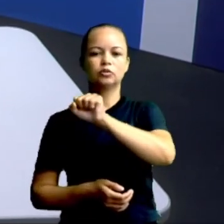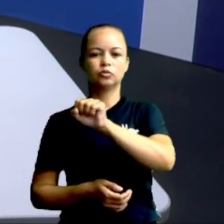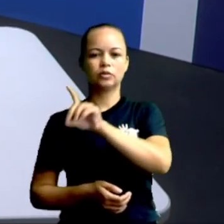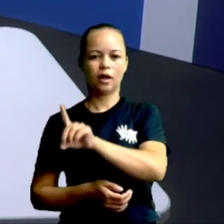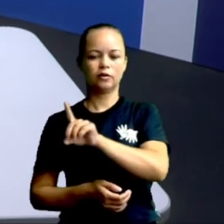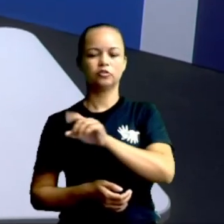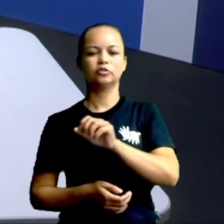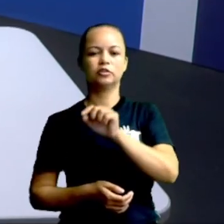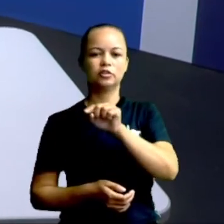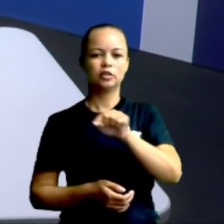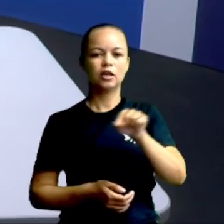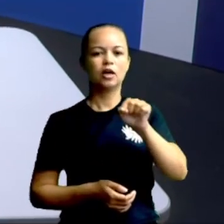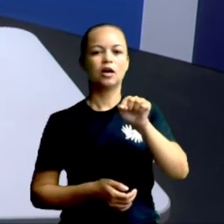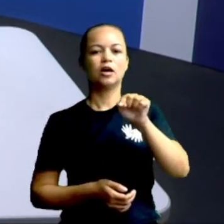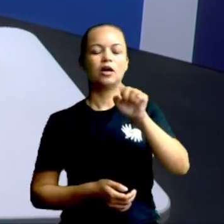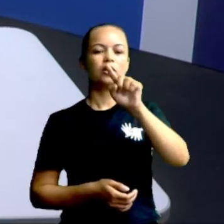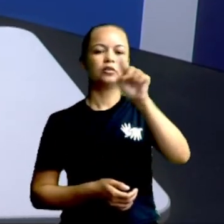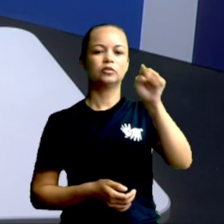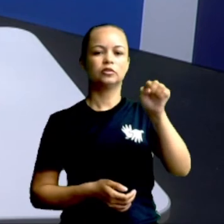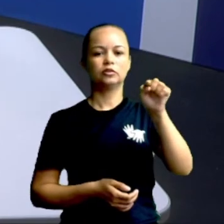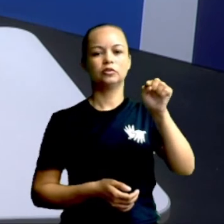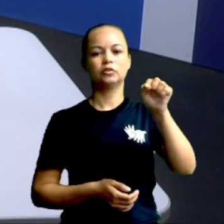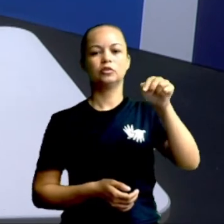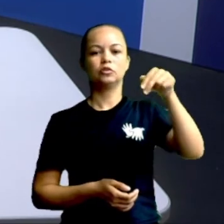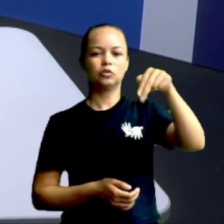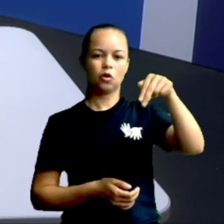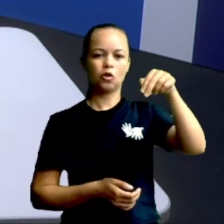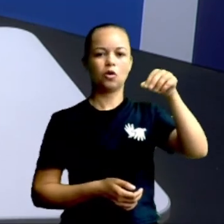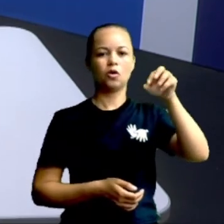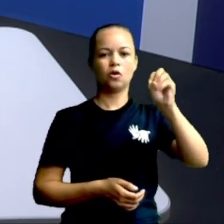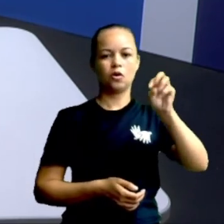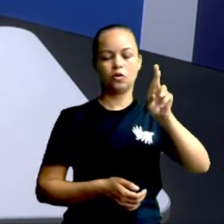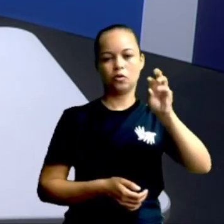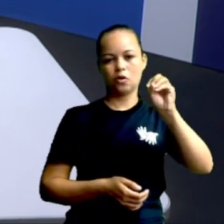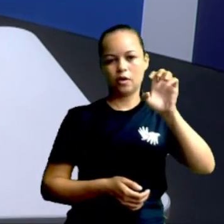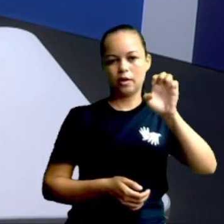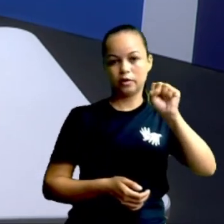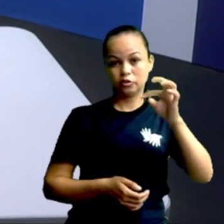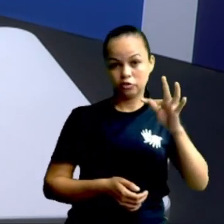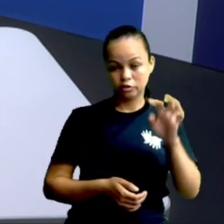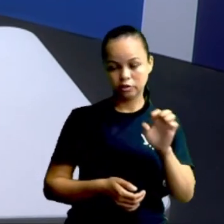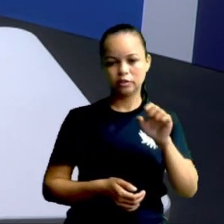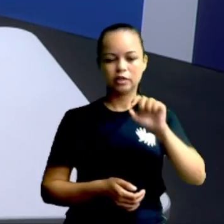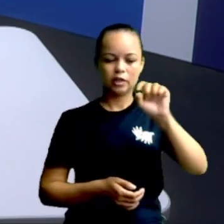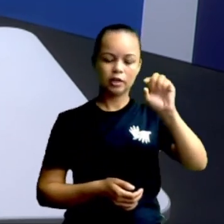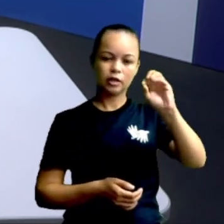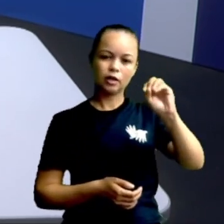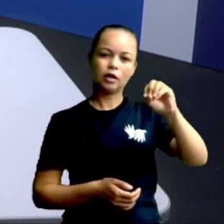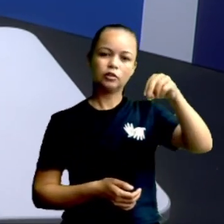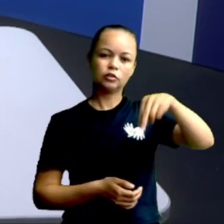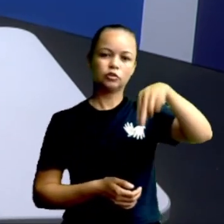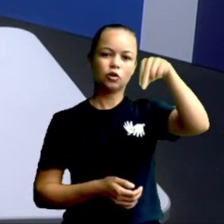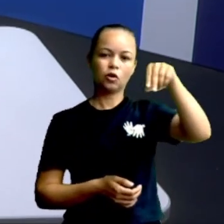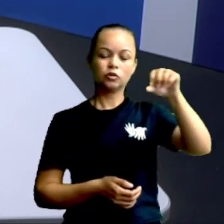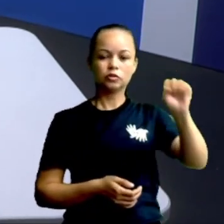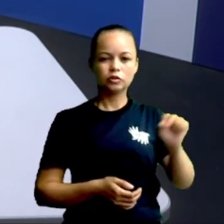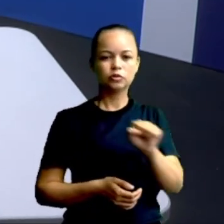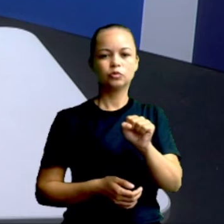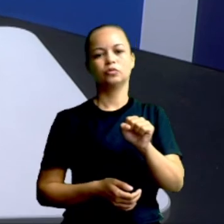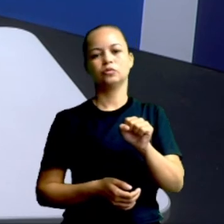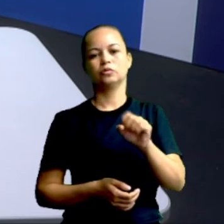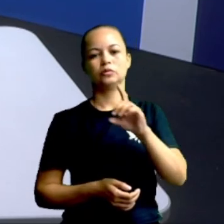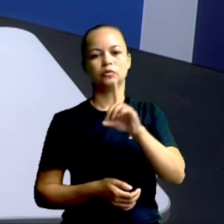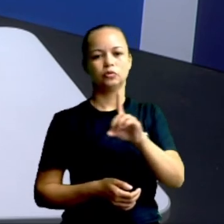sudeste. Entre norte e oeste, noroeste. E entre sul e oeste, sudoeste. Certo? Você ainda